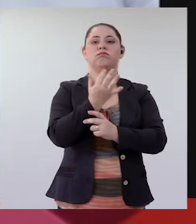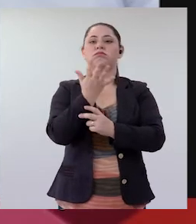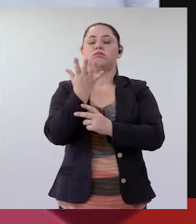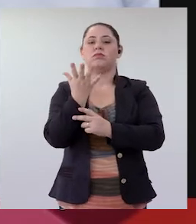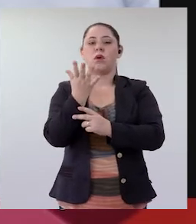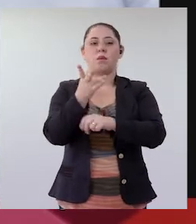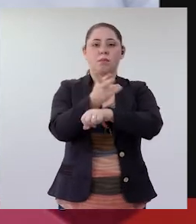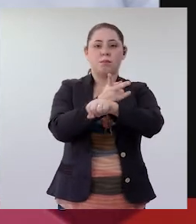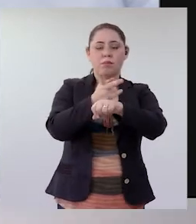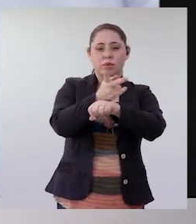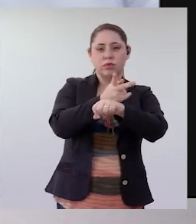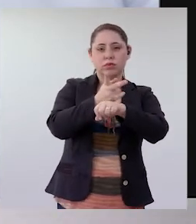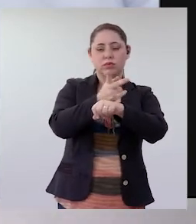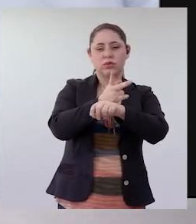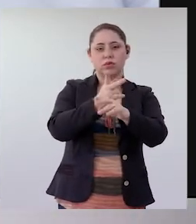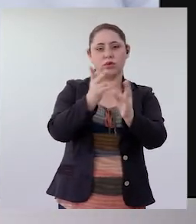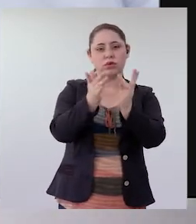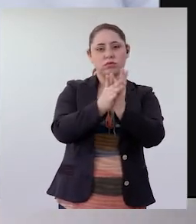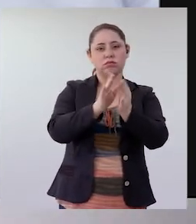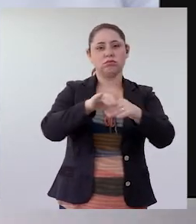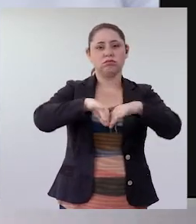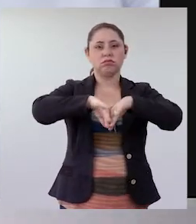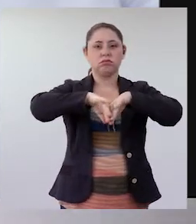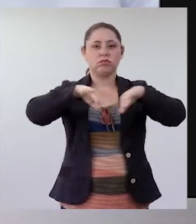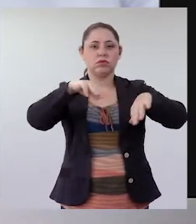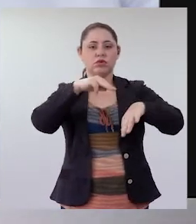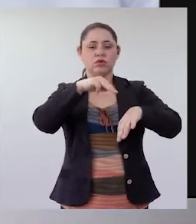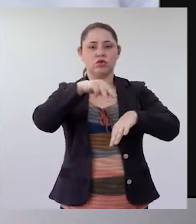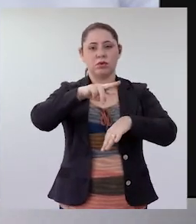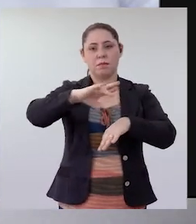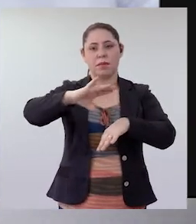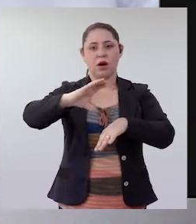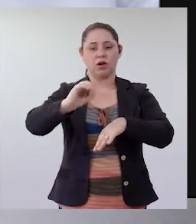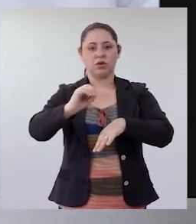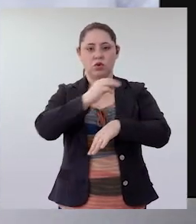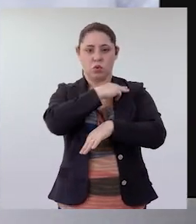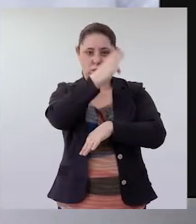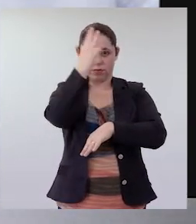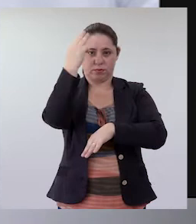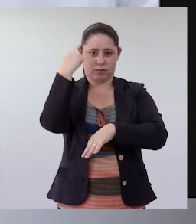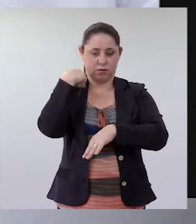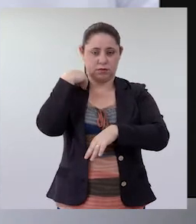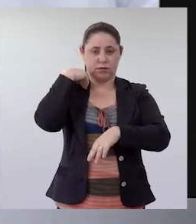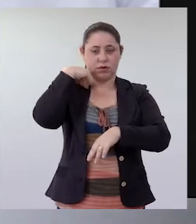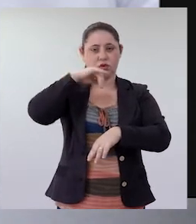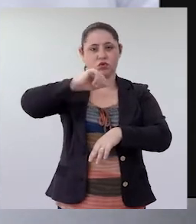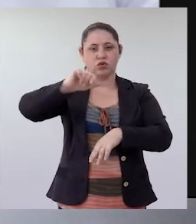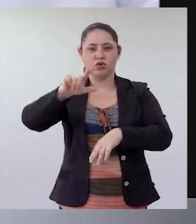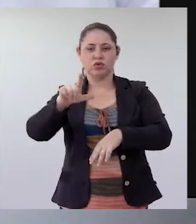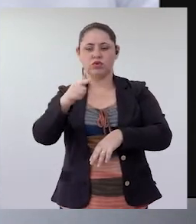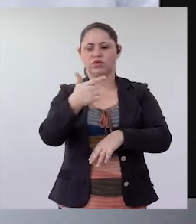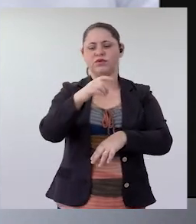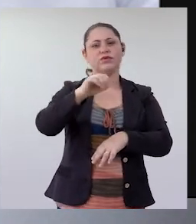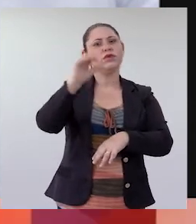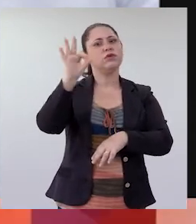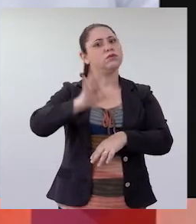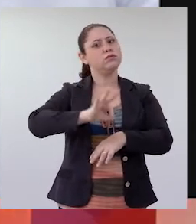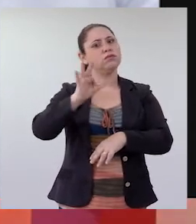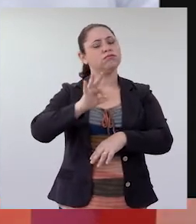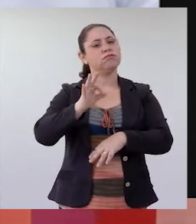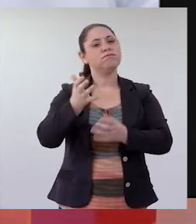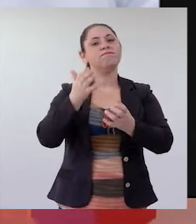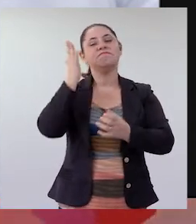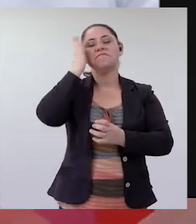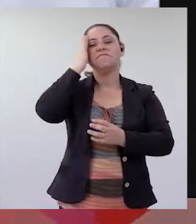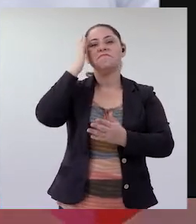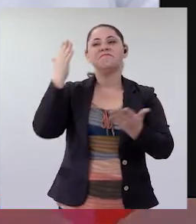aumento na procura pelos divórcios de maio para julho, um aumento de 20%. E eu queria saber agora